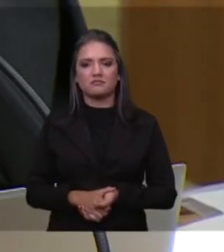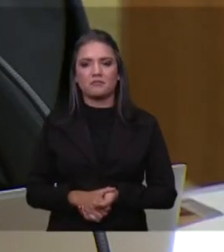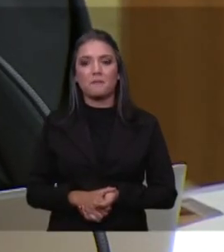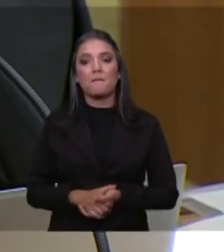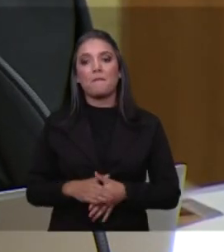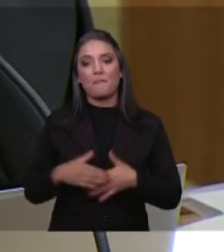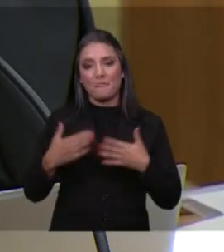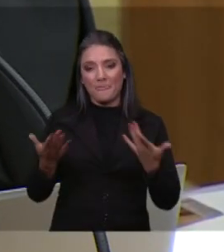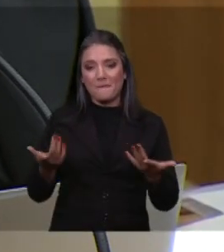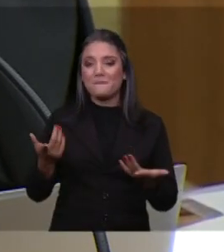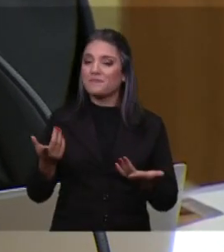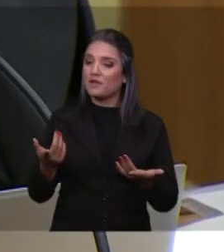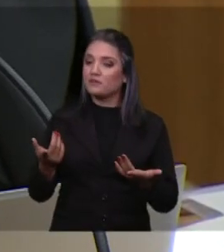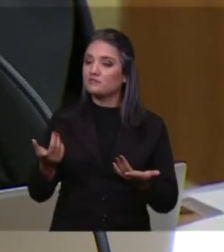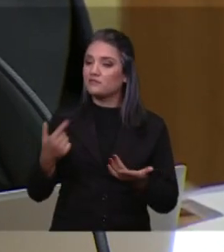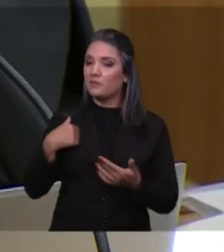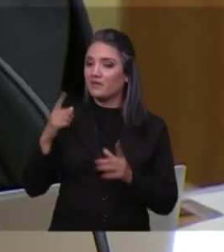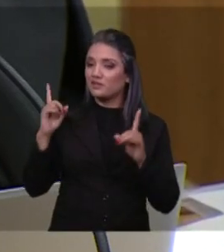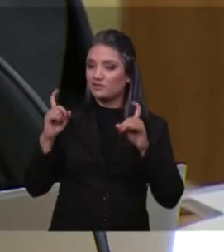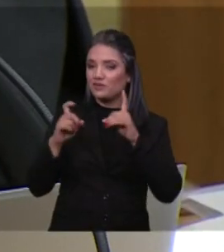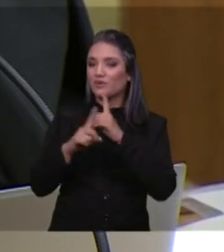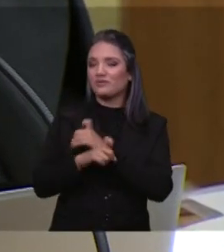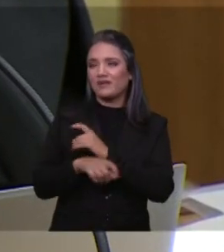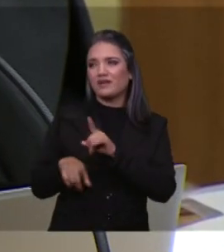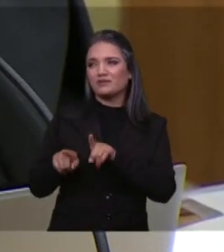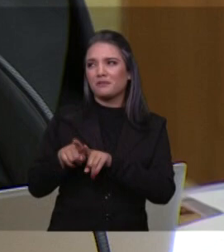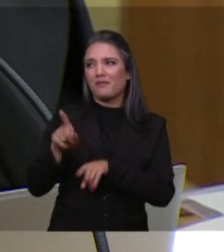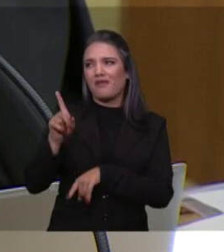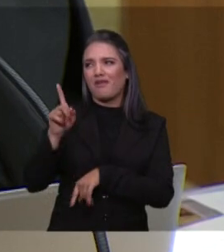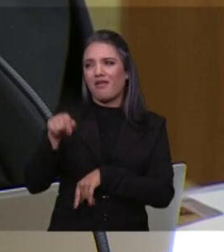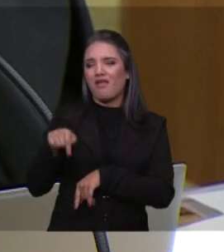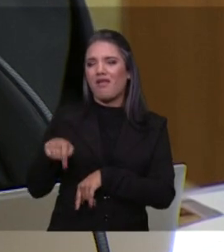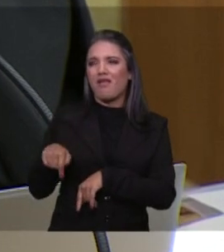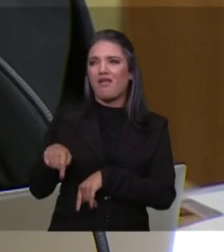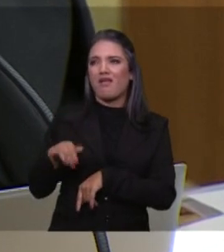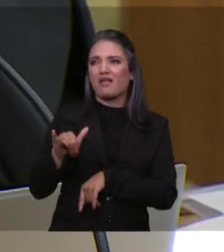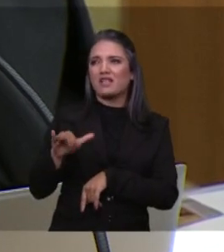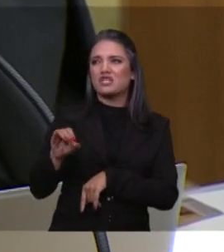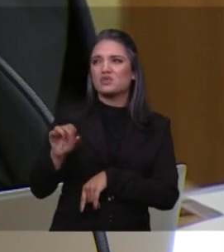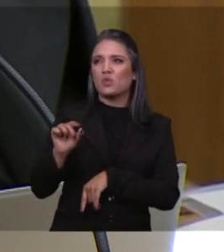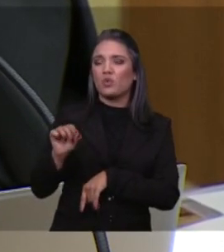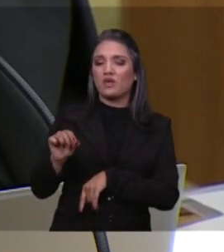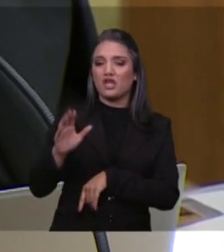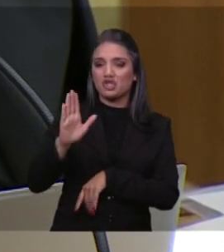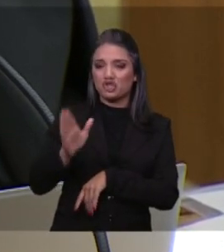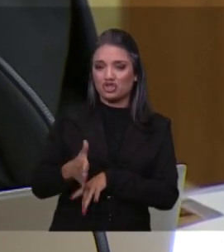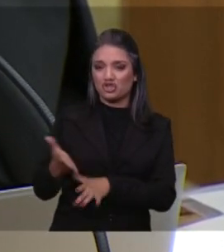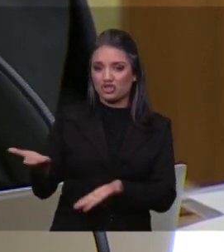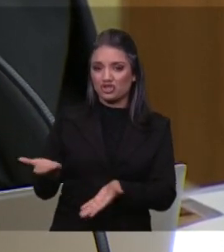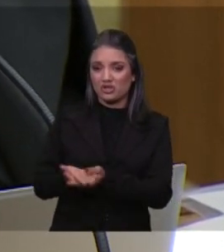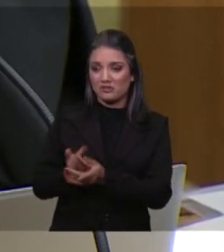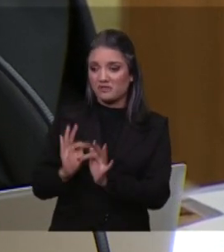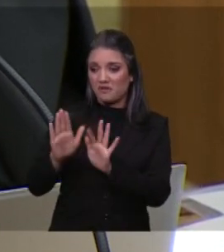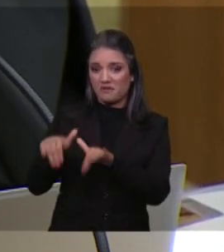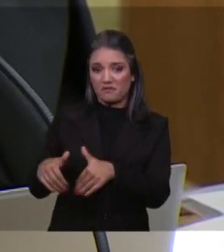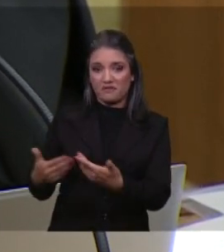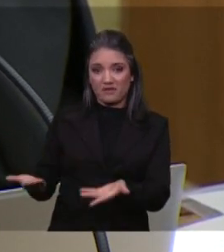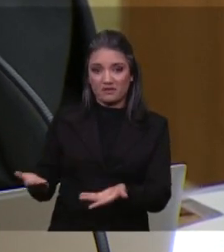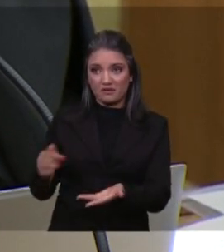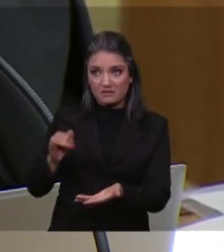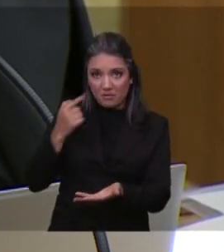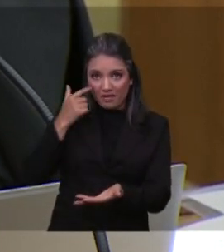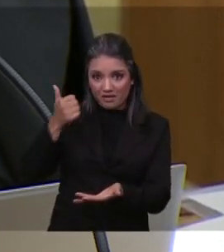complemento, a minha dificuldade ela vai, inclusive, ao primeiro ponto, porque já transitou em julgado. Se a finalidade é eu